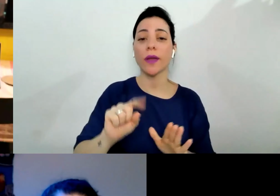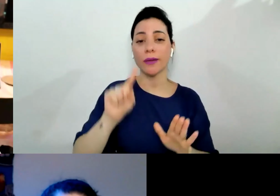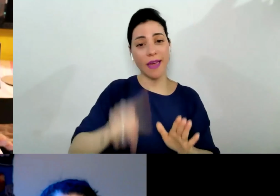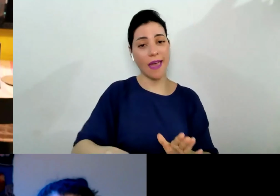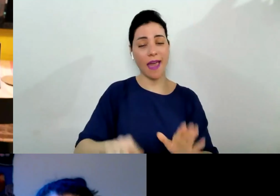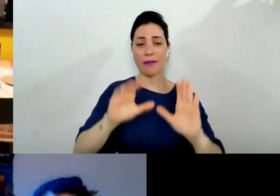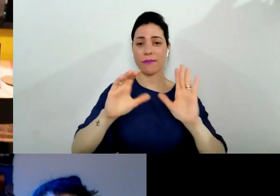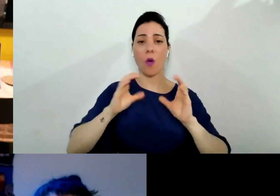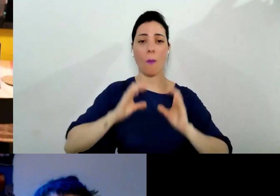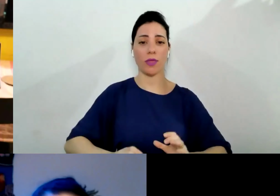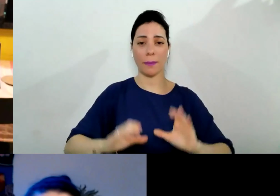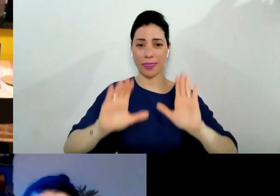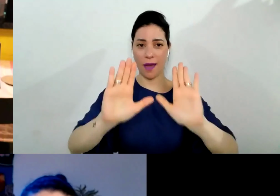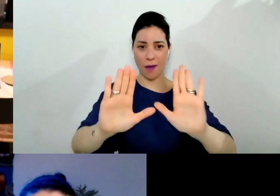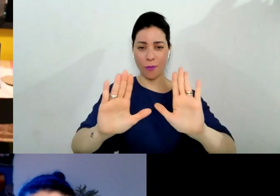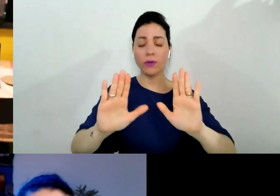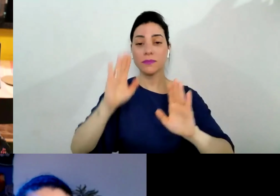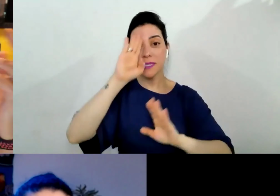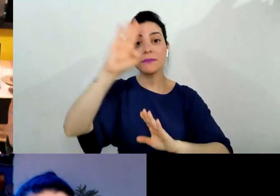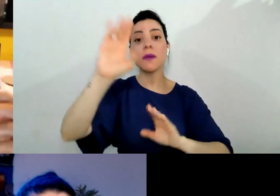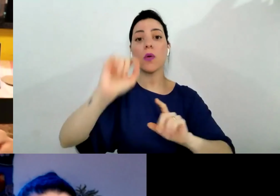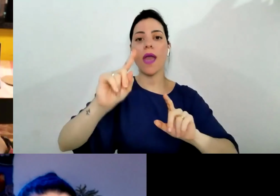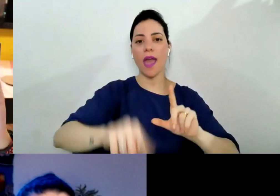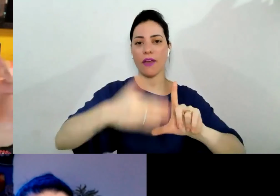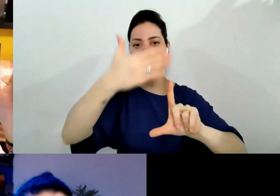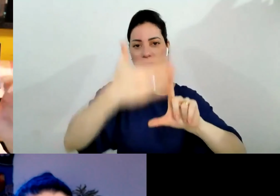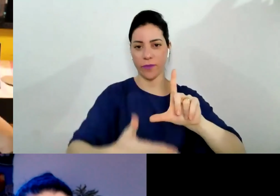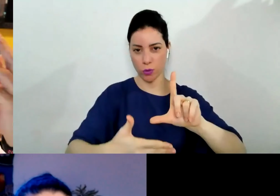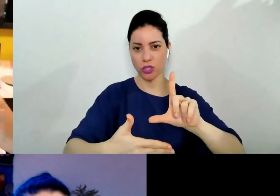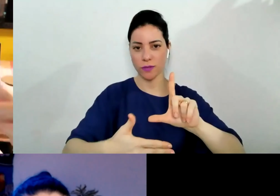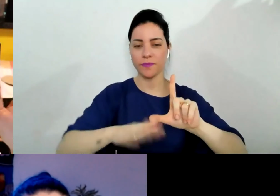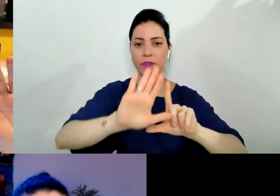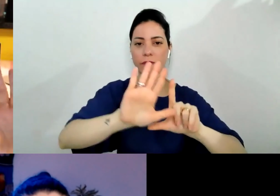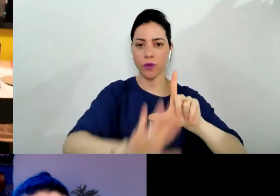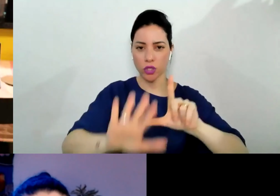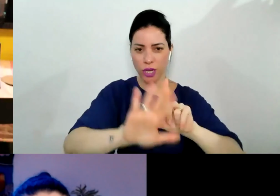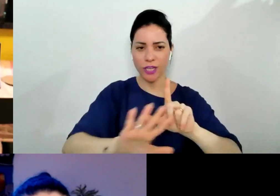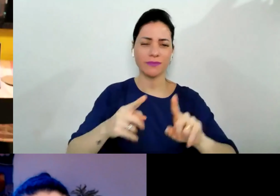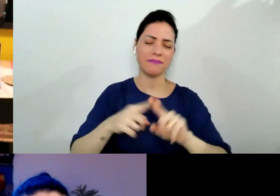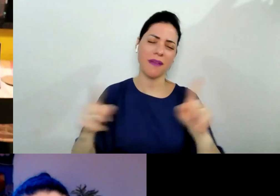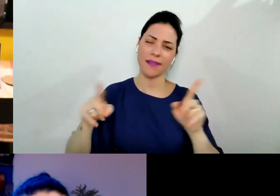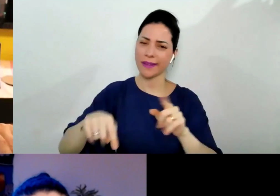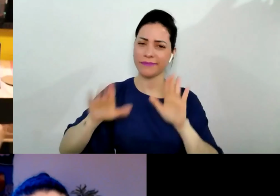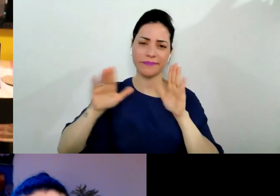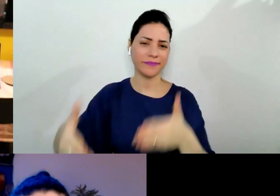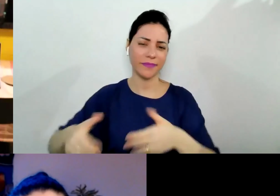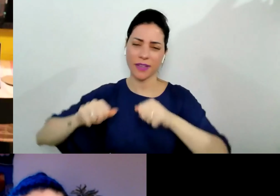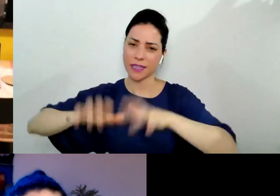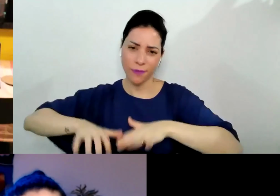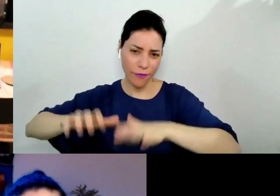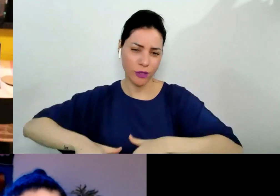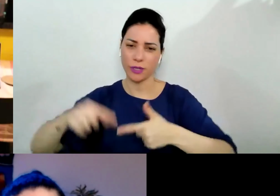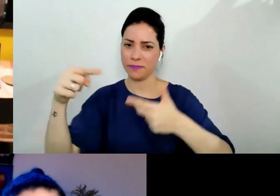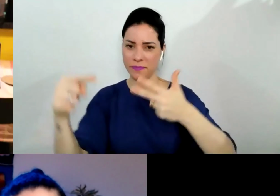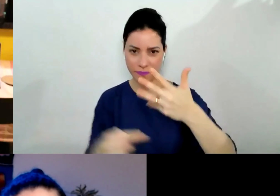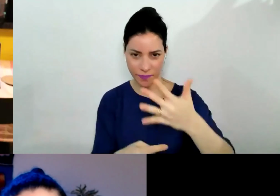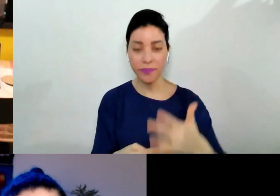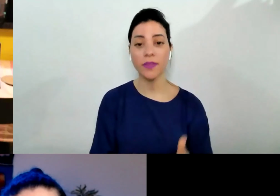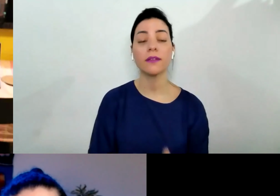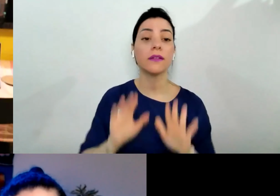pegando a base do front-end aí tem outras coisas mas aí sofrendo que se desenvolvedores tudo mais vamos pegar essas três coisas